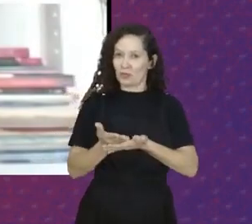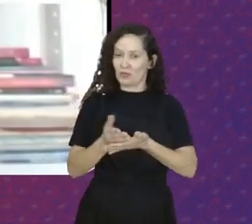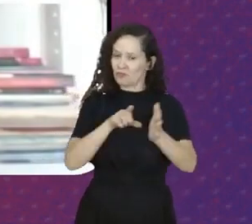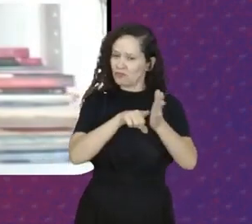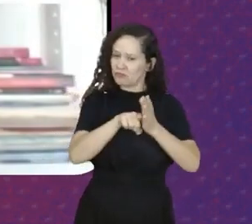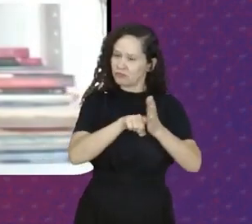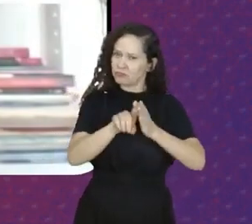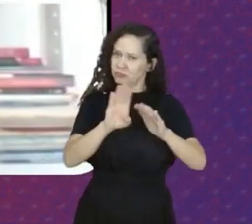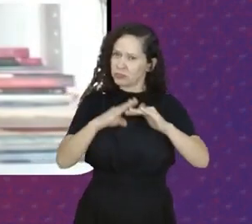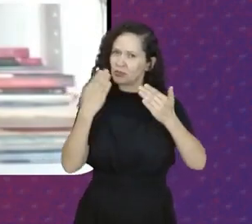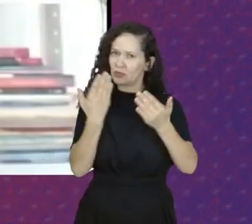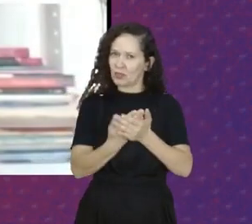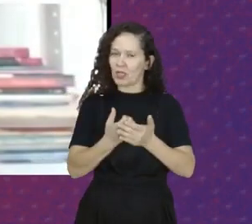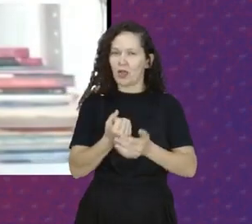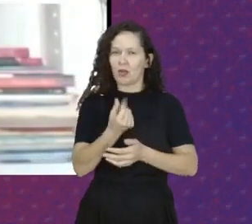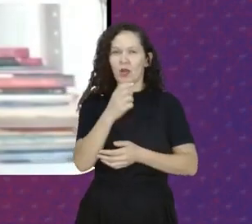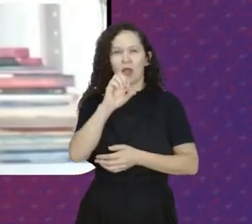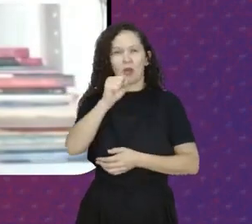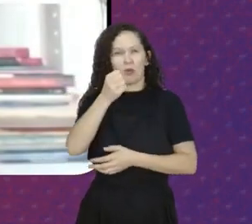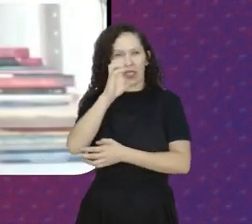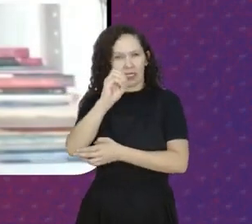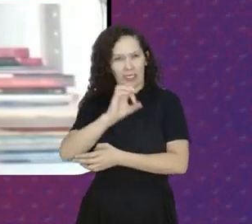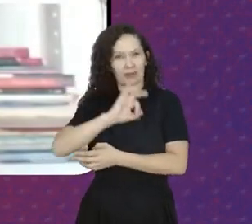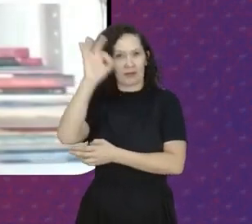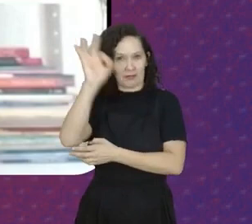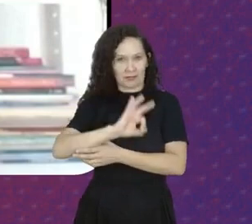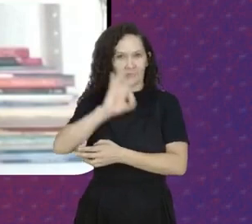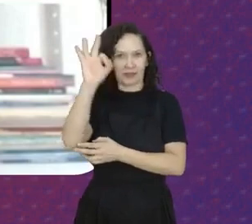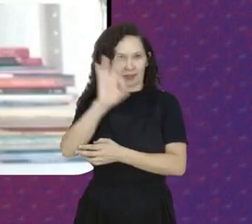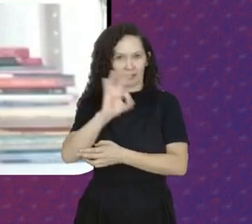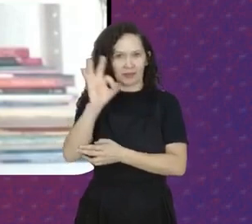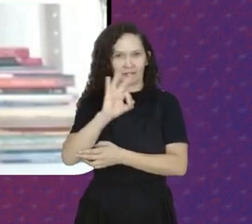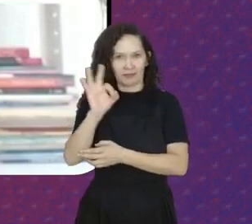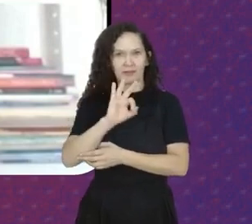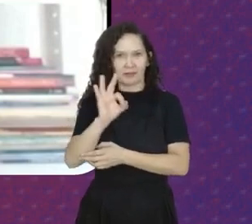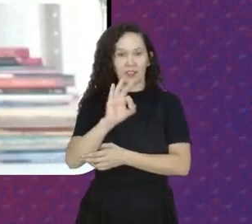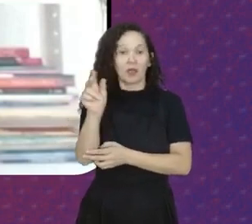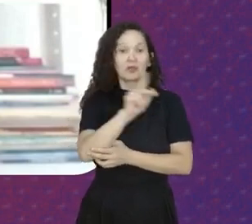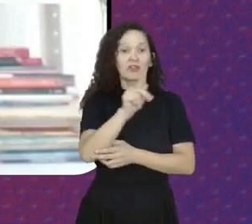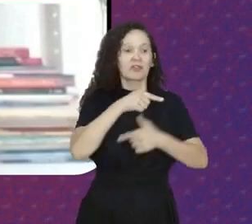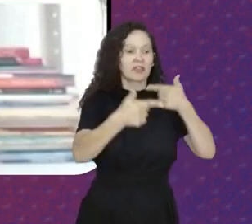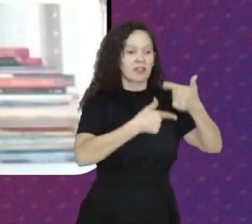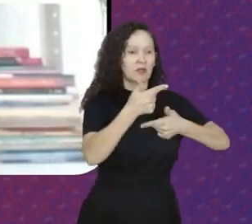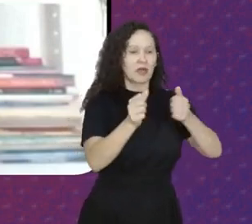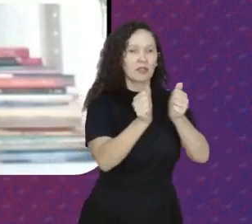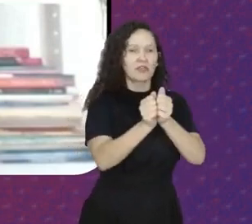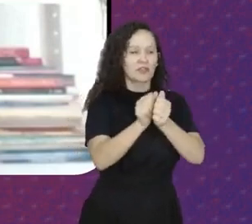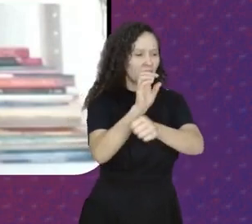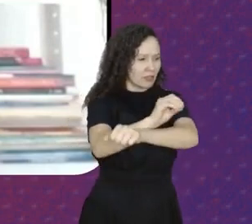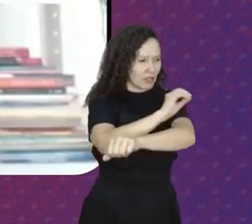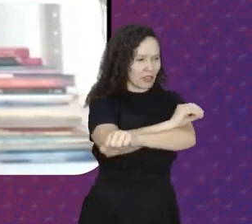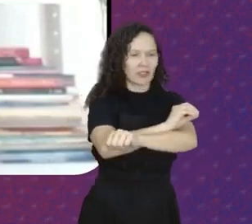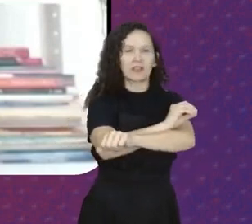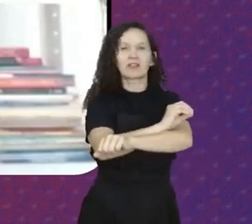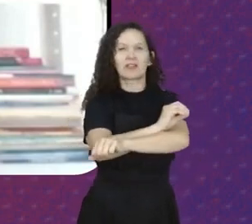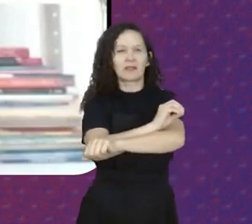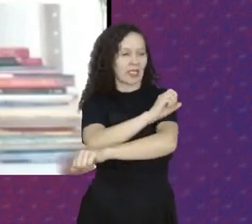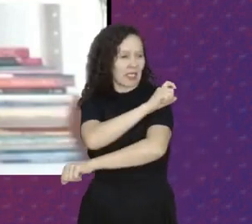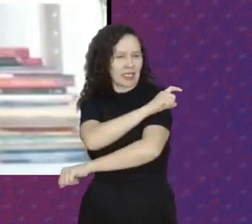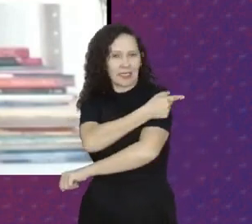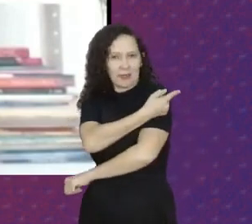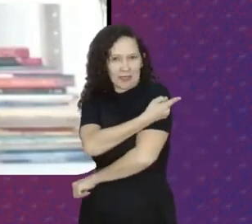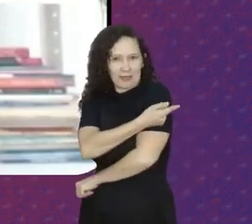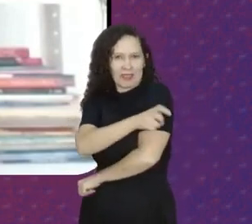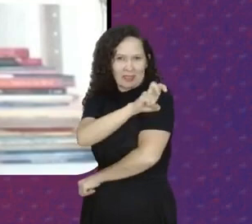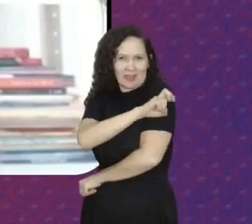escolar, quase 80% das docentes que atuam tanto nas creches como na pré-escola já têm um nível superior. Nós